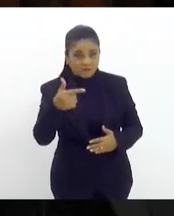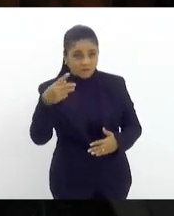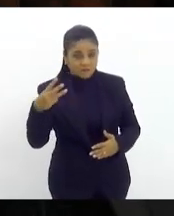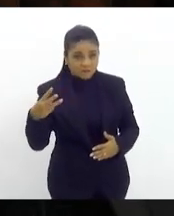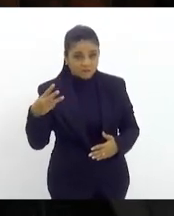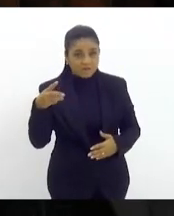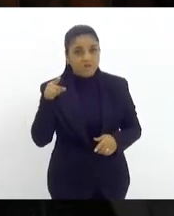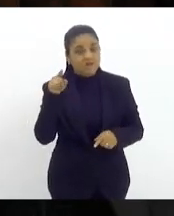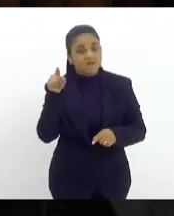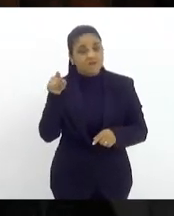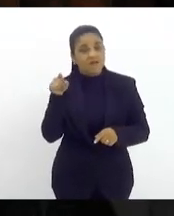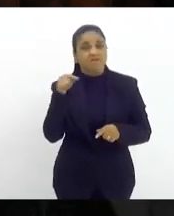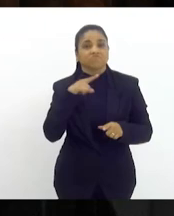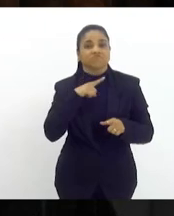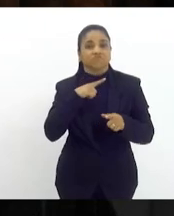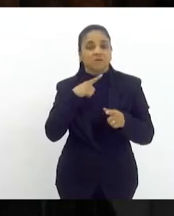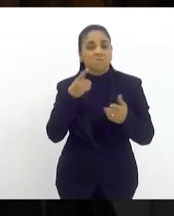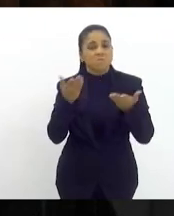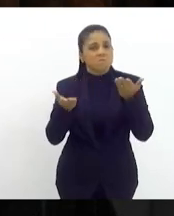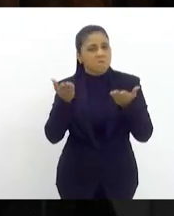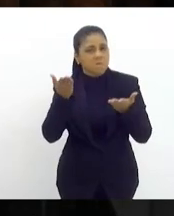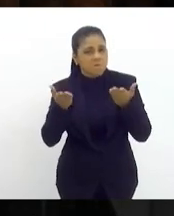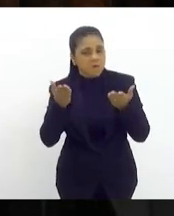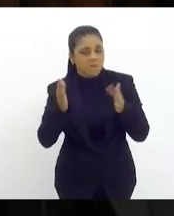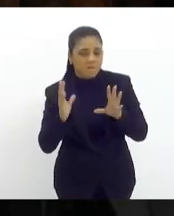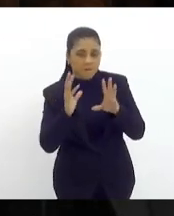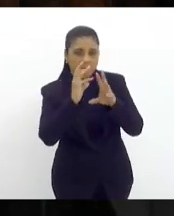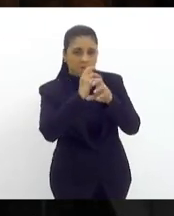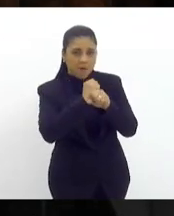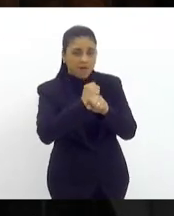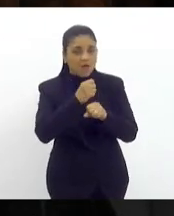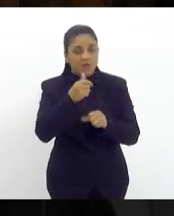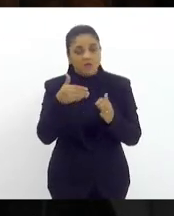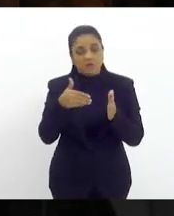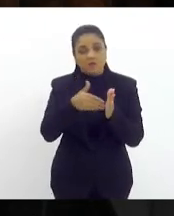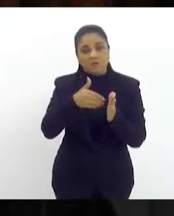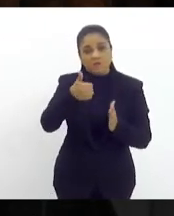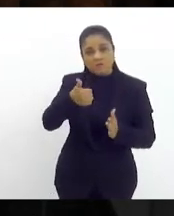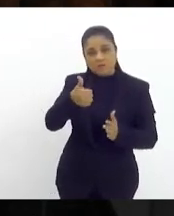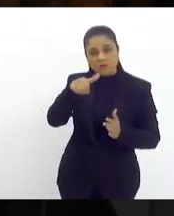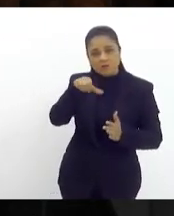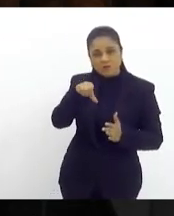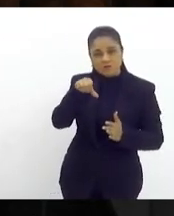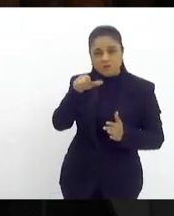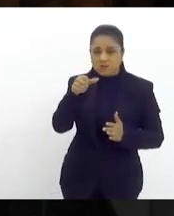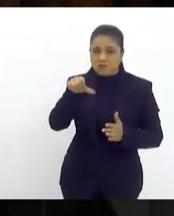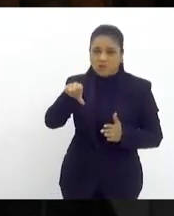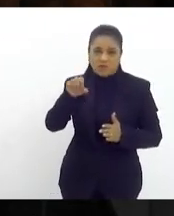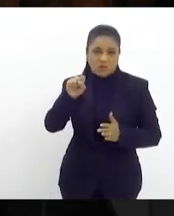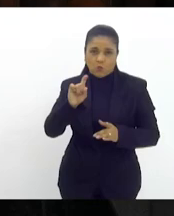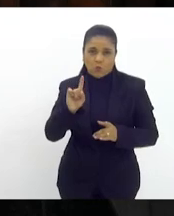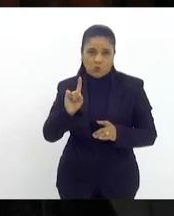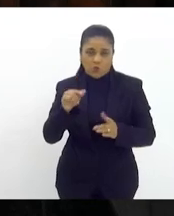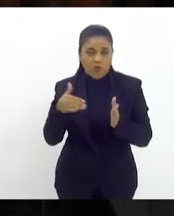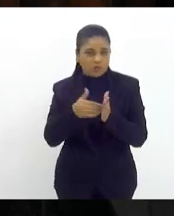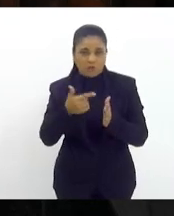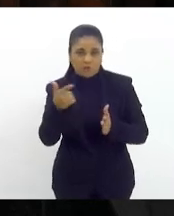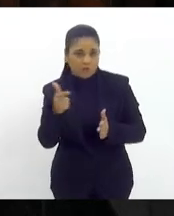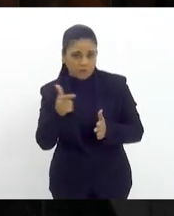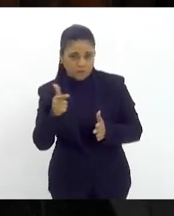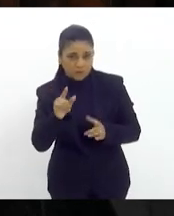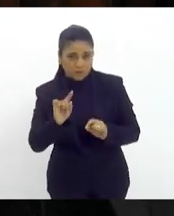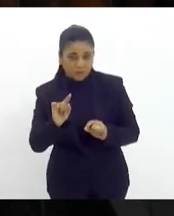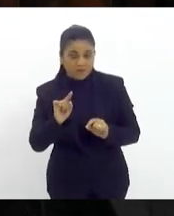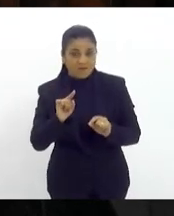lá eles fizeram a média não de 98 a 2022 fizeram a média de